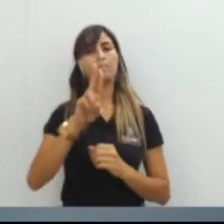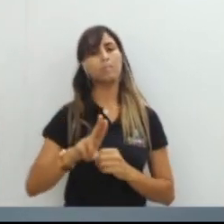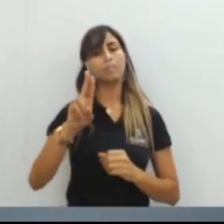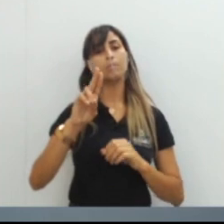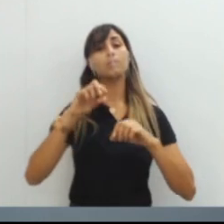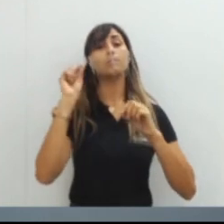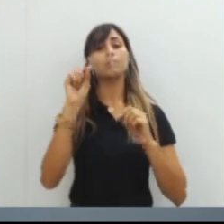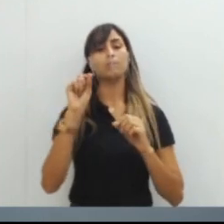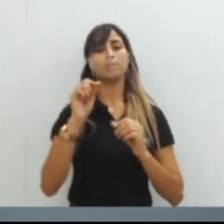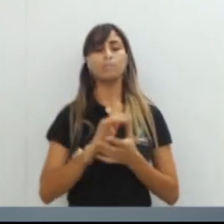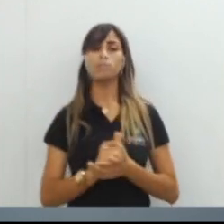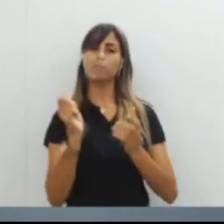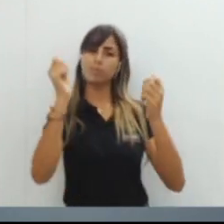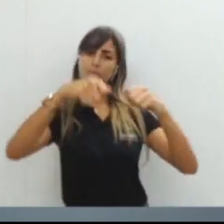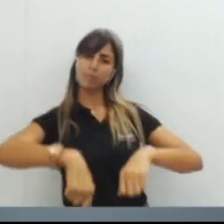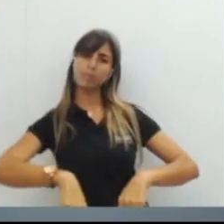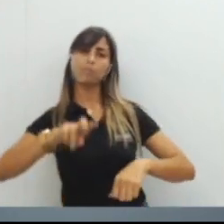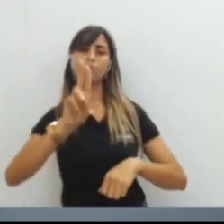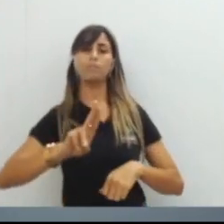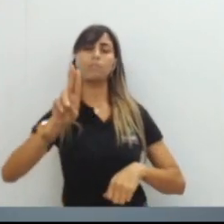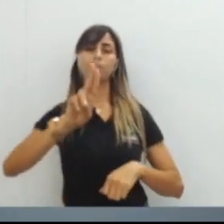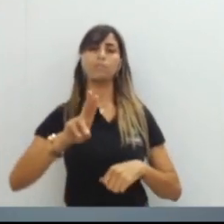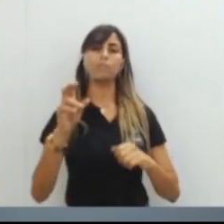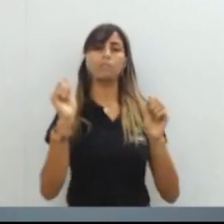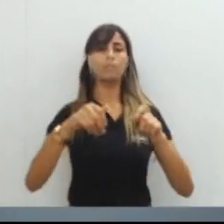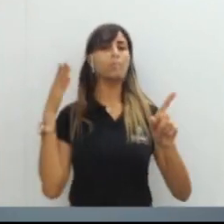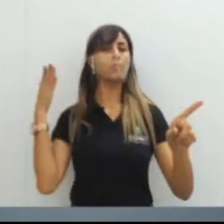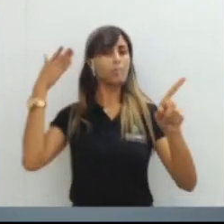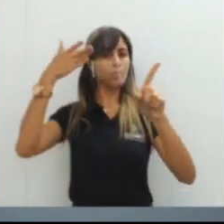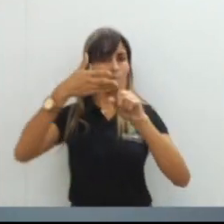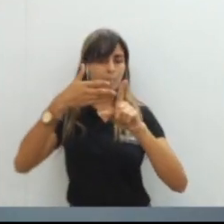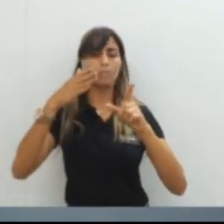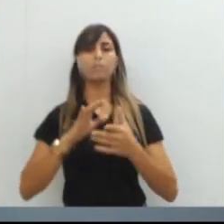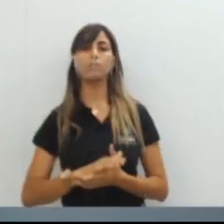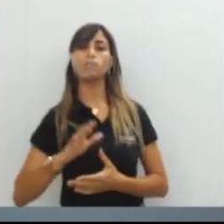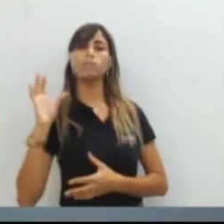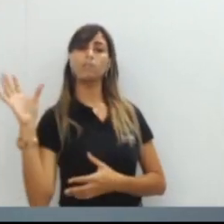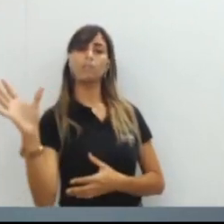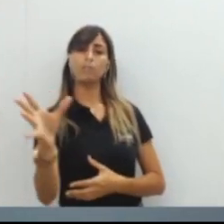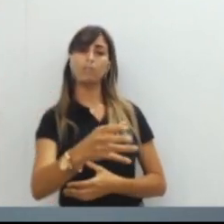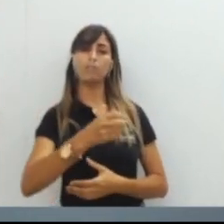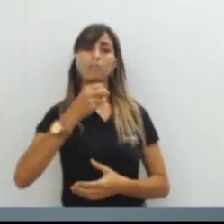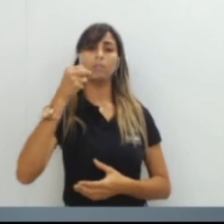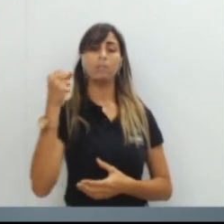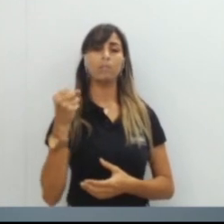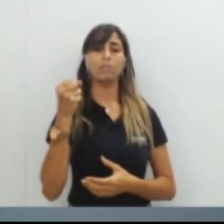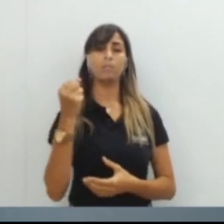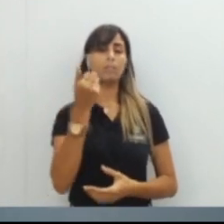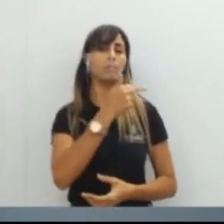Primeiro, as unidades de conservação ela têm o objetivo de salvaguardar a